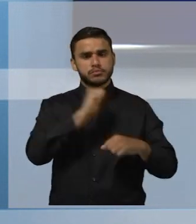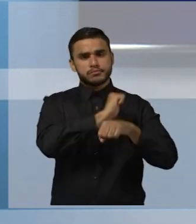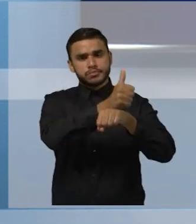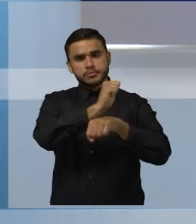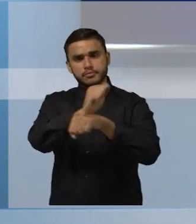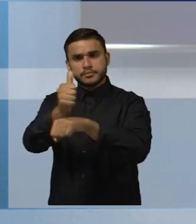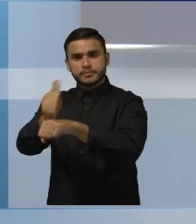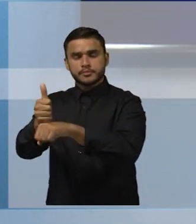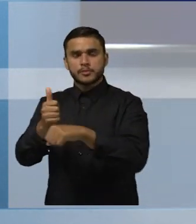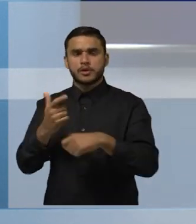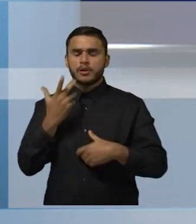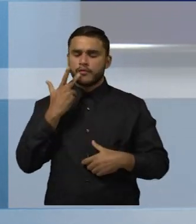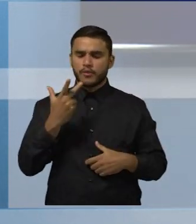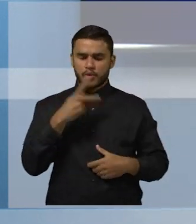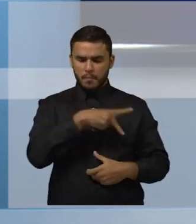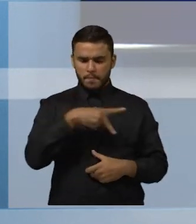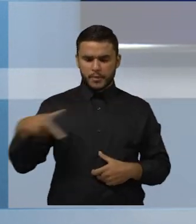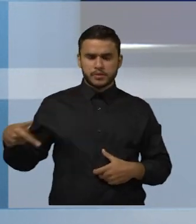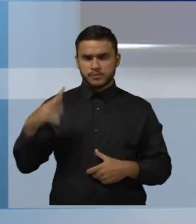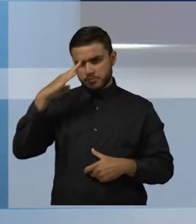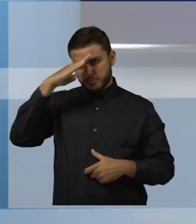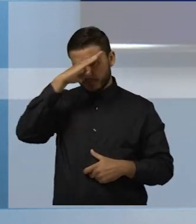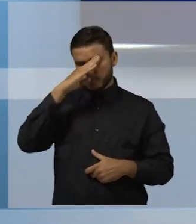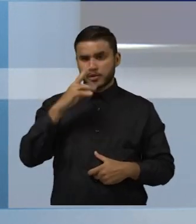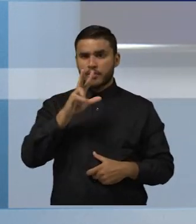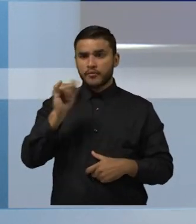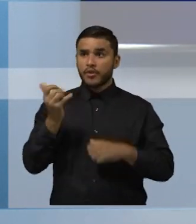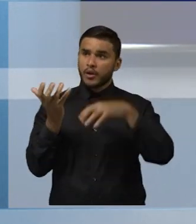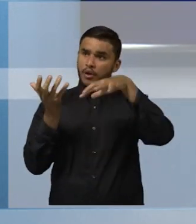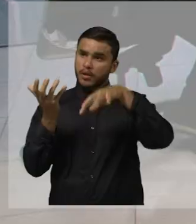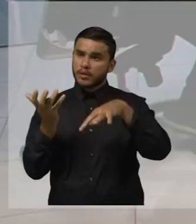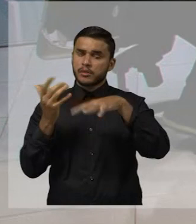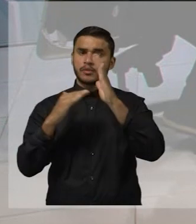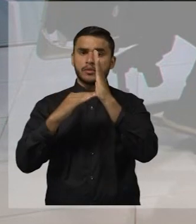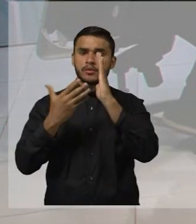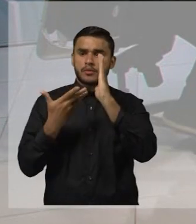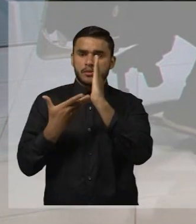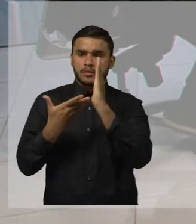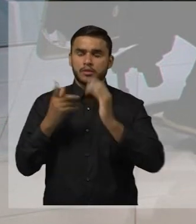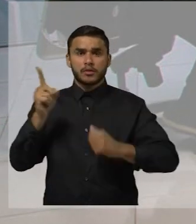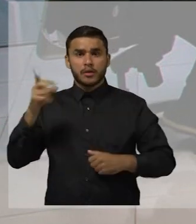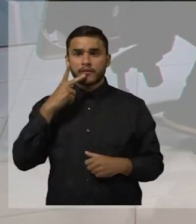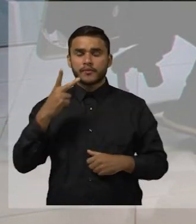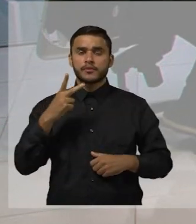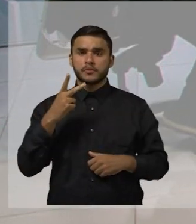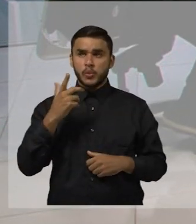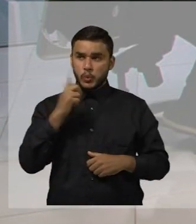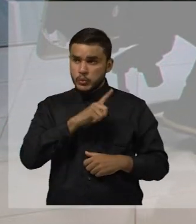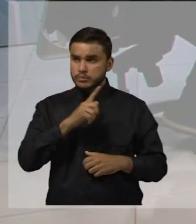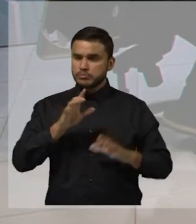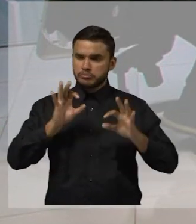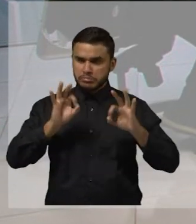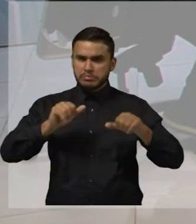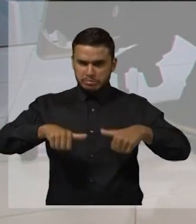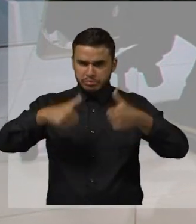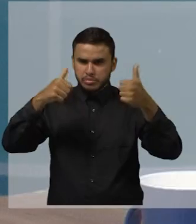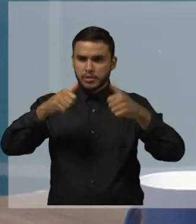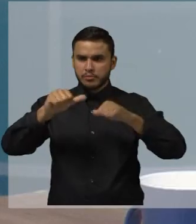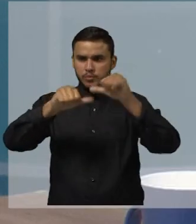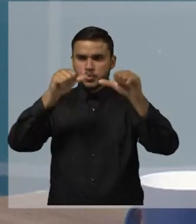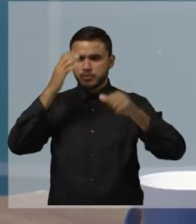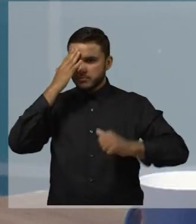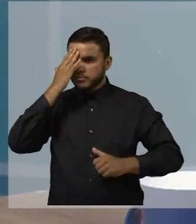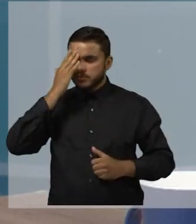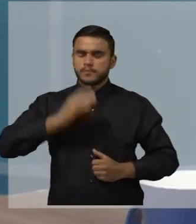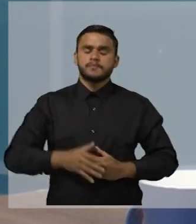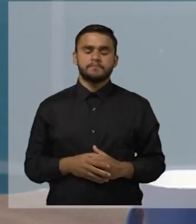relação a essa expectativa do modelo que vai ser levado ao Congresso para discussão e votação? Eu vou